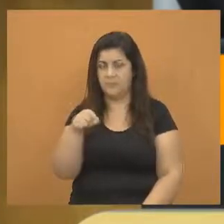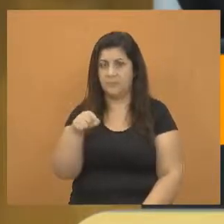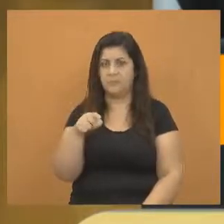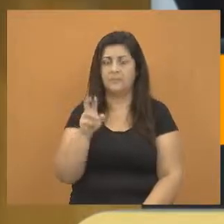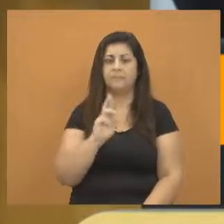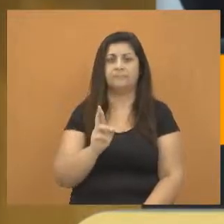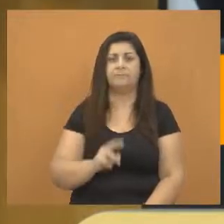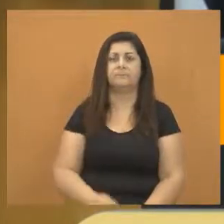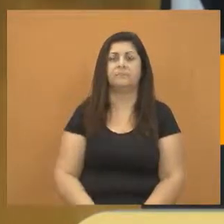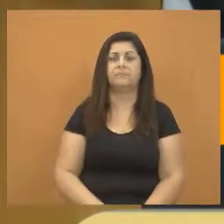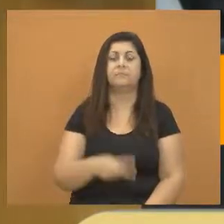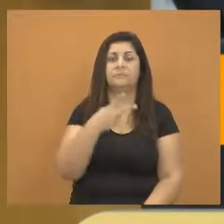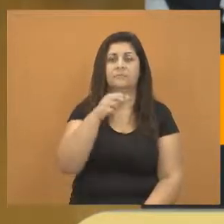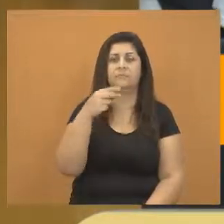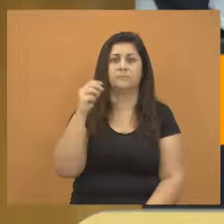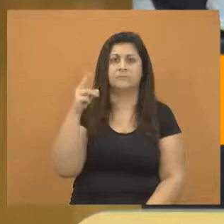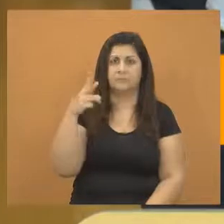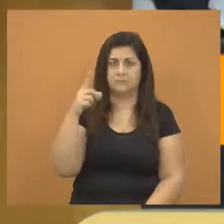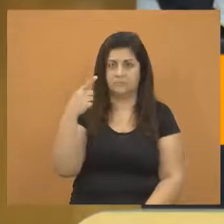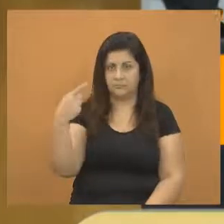215.235.291 reais. 2021,